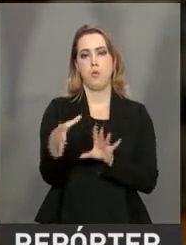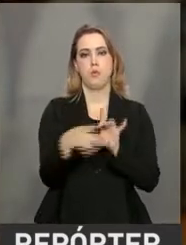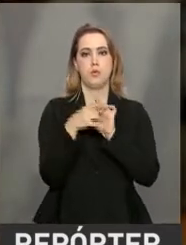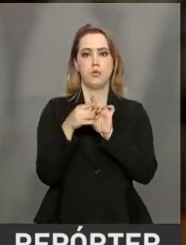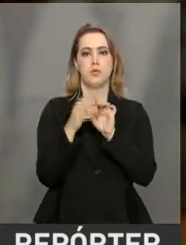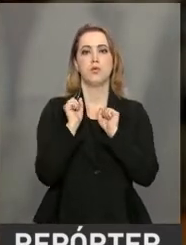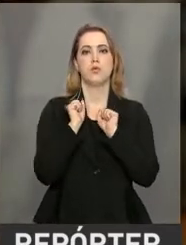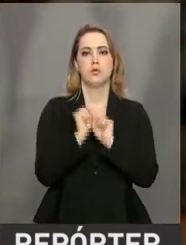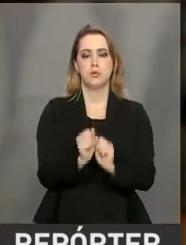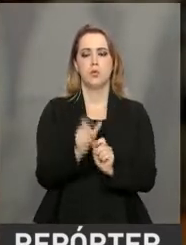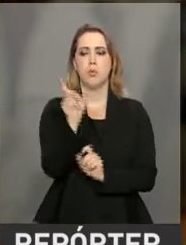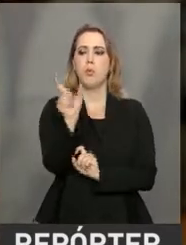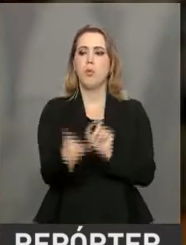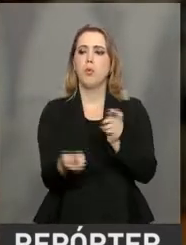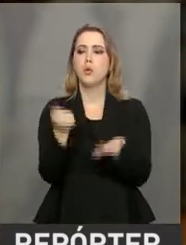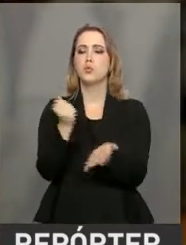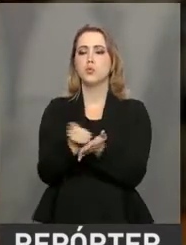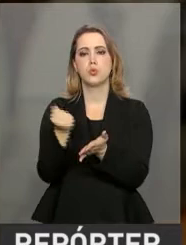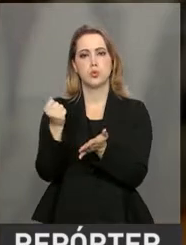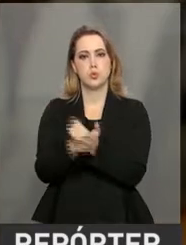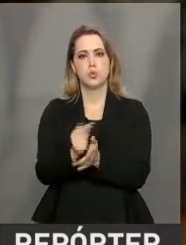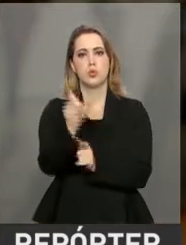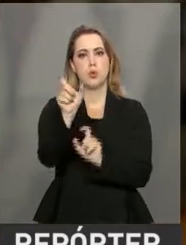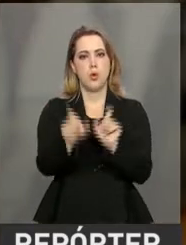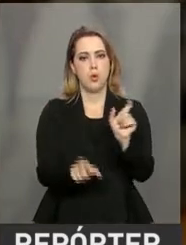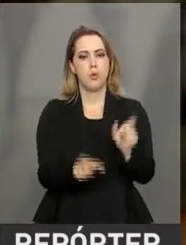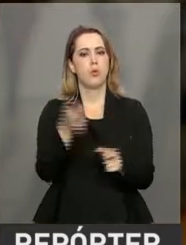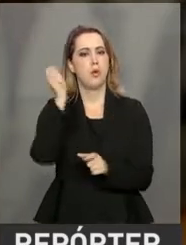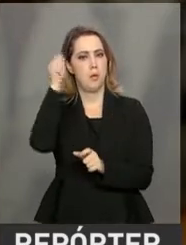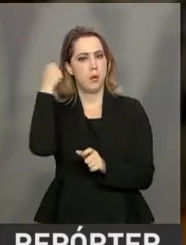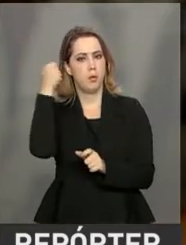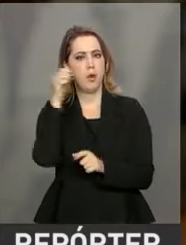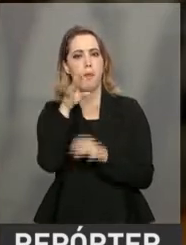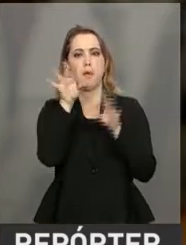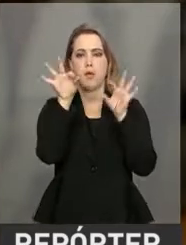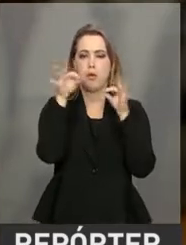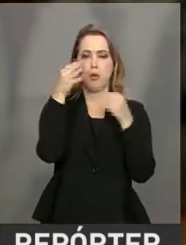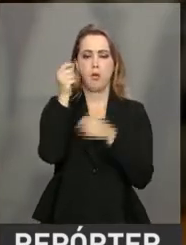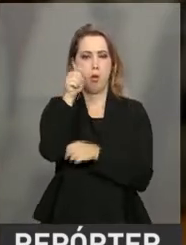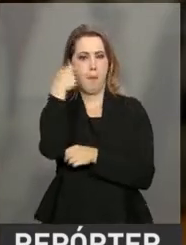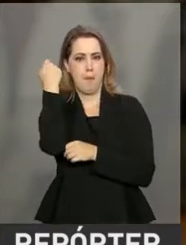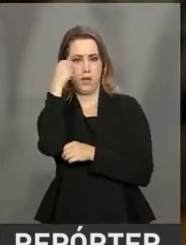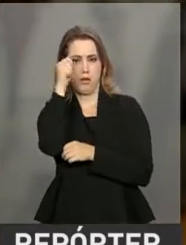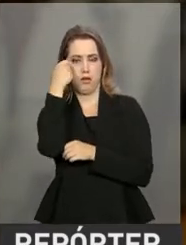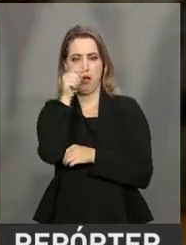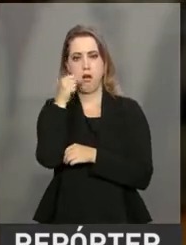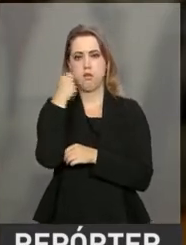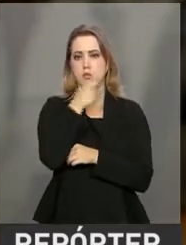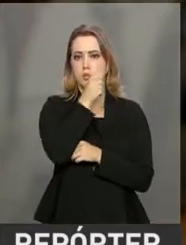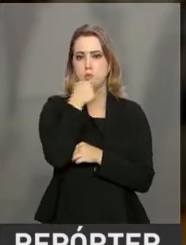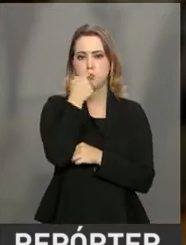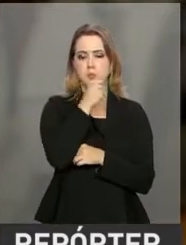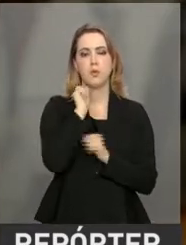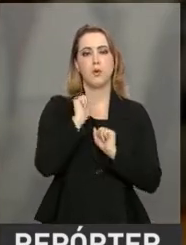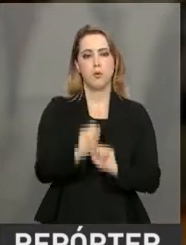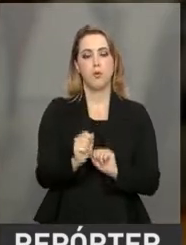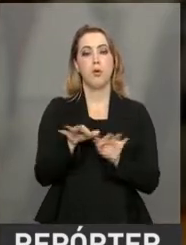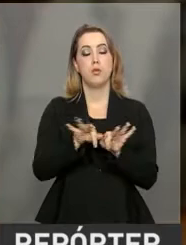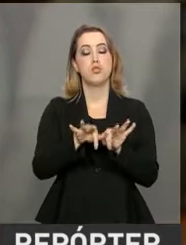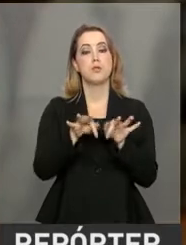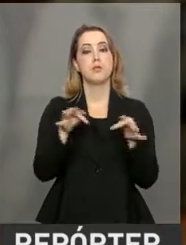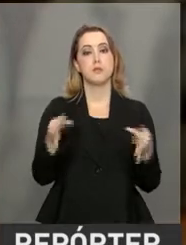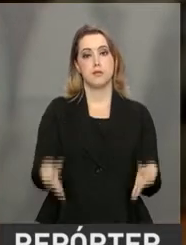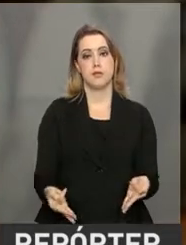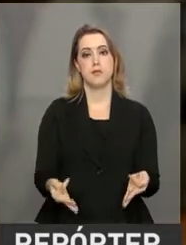com cabeleireiros manicures maquiadores tanto o empresário quanto os profissionais vão poder aderir ao regime especial de